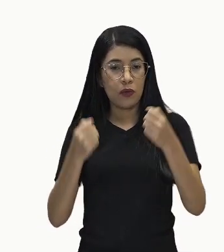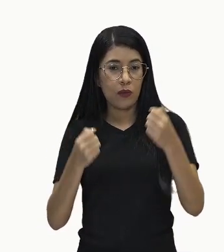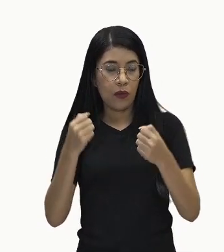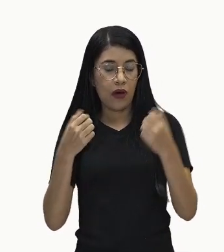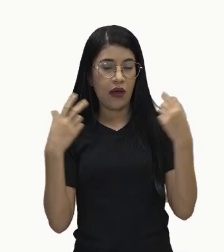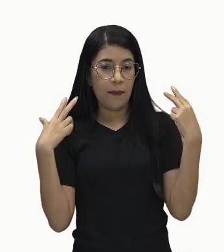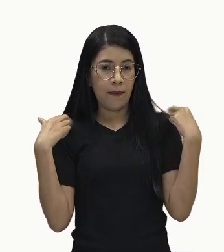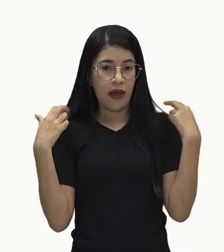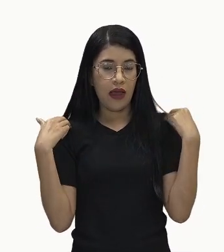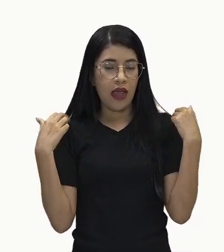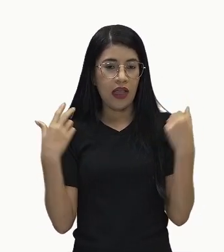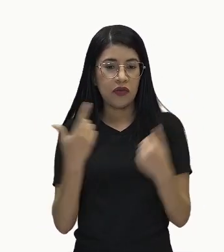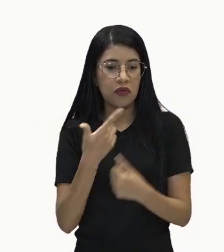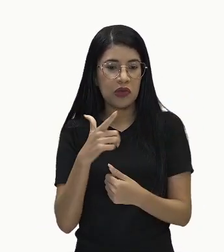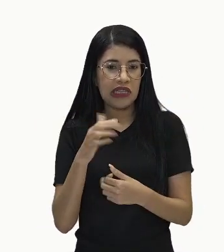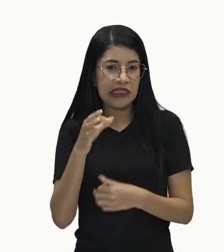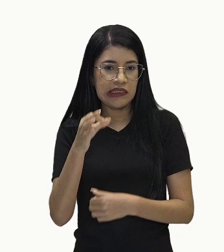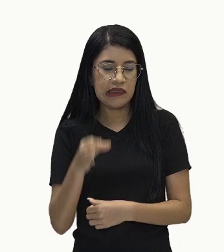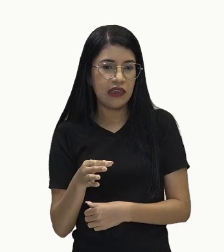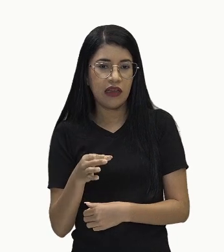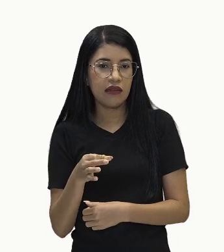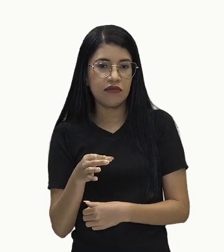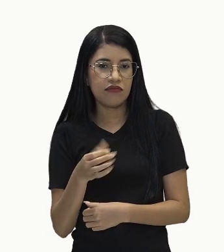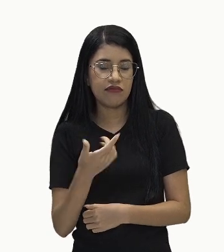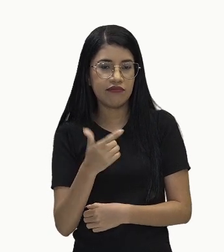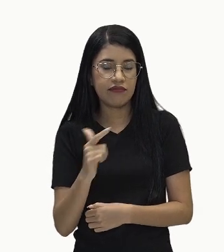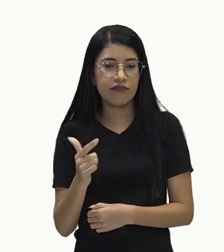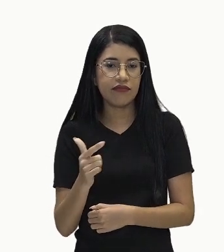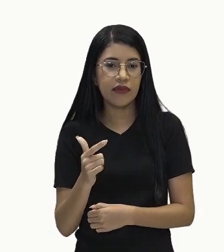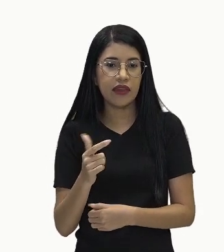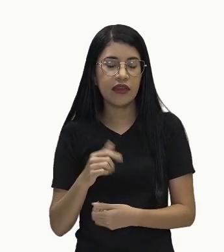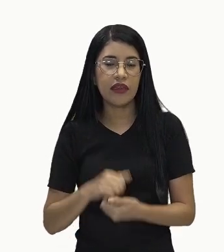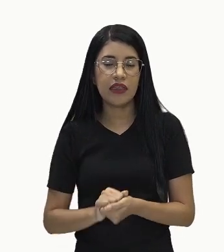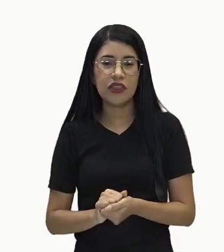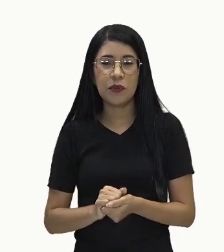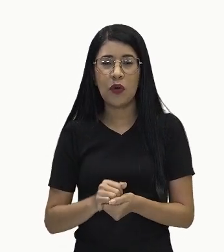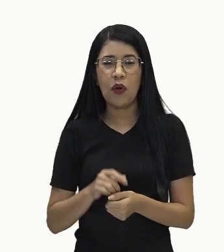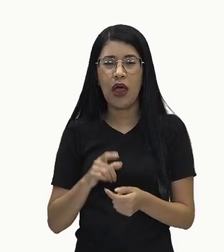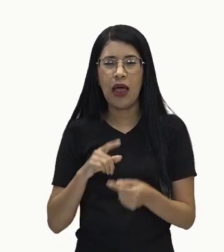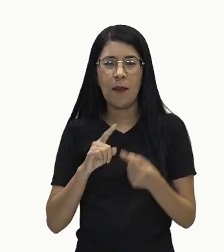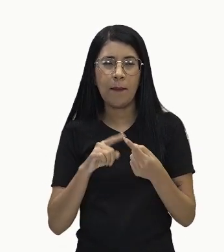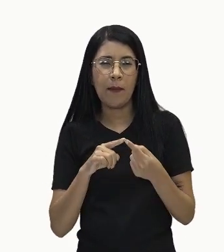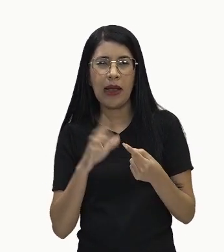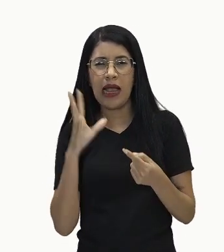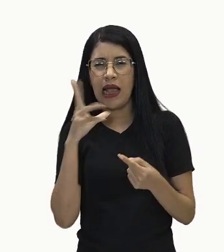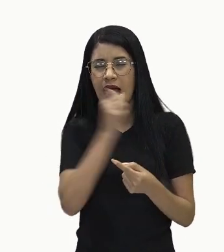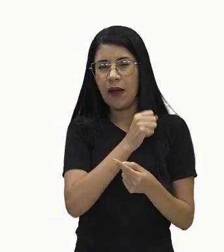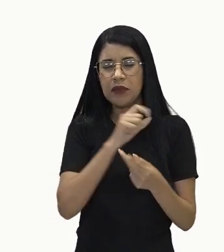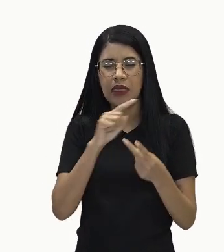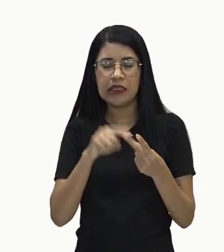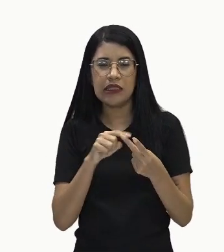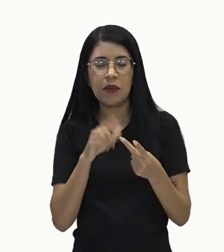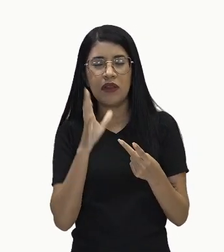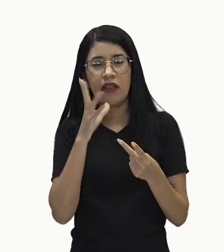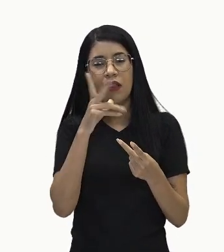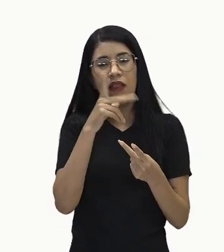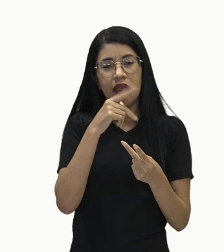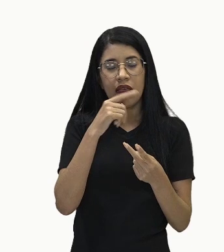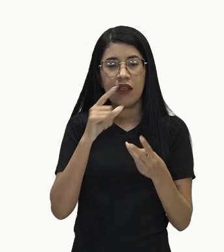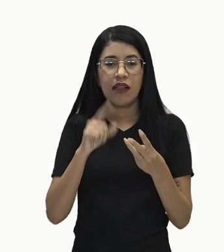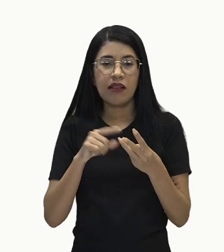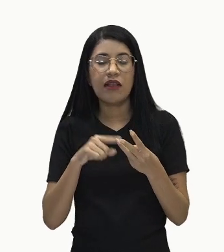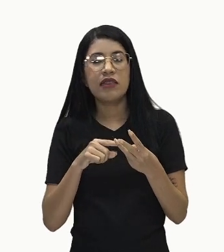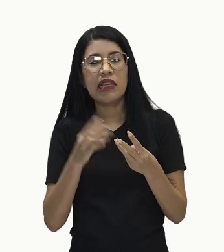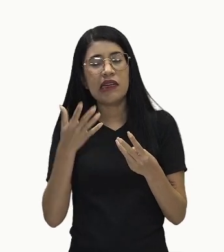desvio padrão e ficar dentro desse intervalo, esse motorista aqui, né, as viagens dele é totalmente irregular, assim, né?